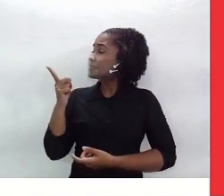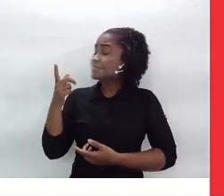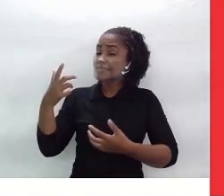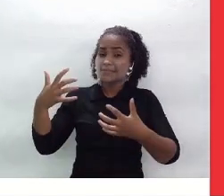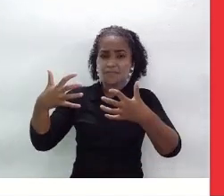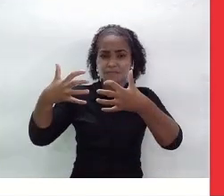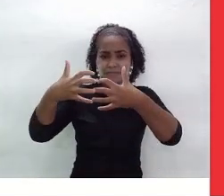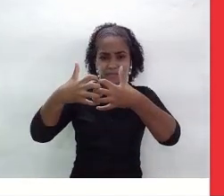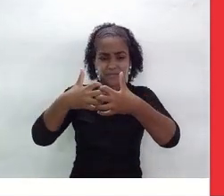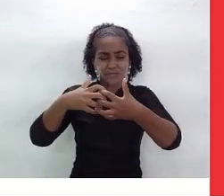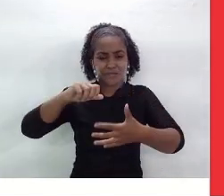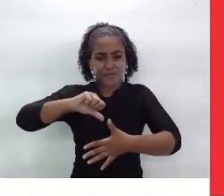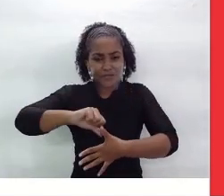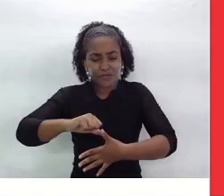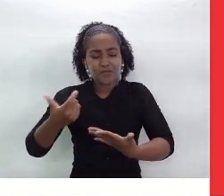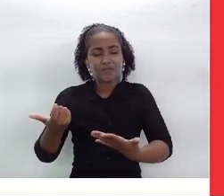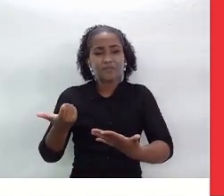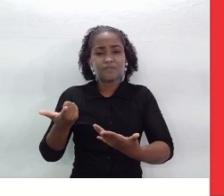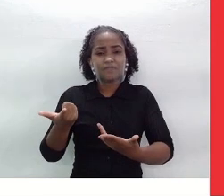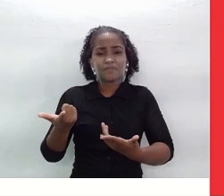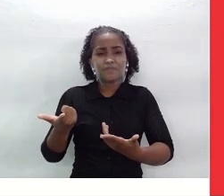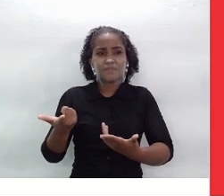do Sul com a